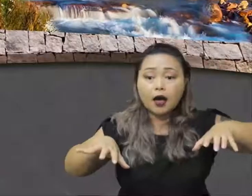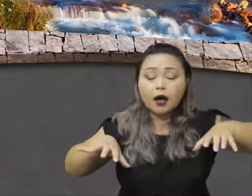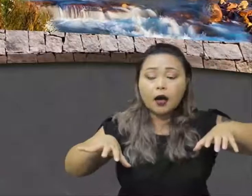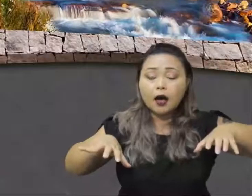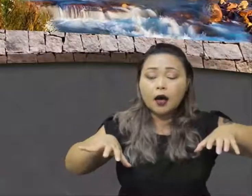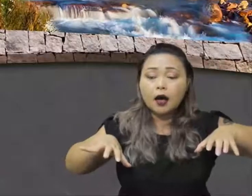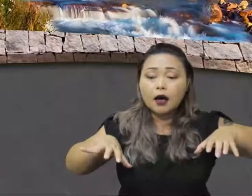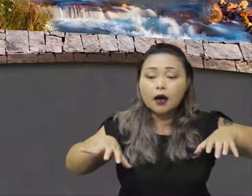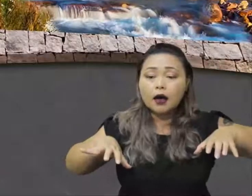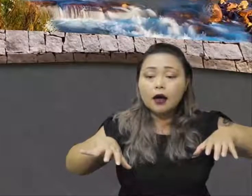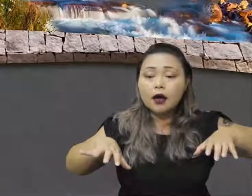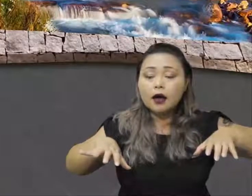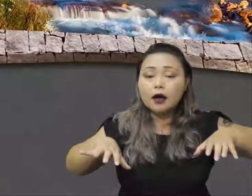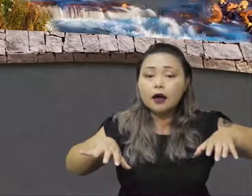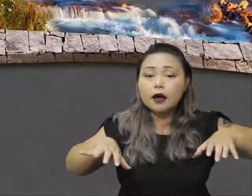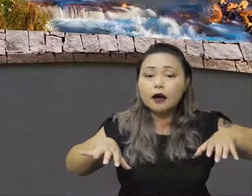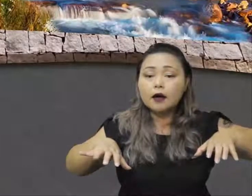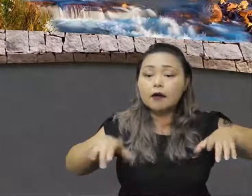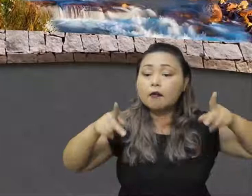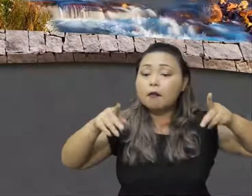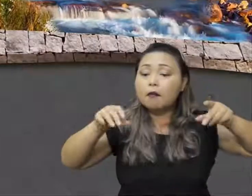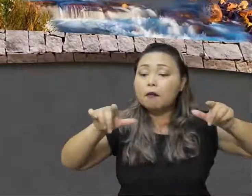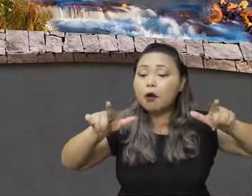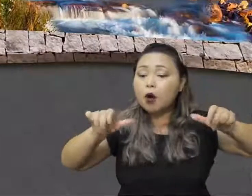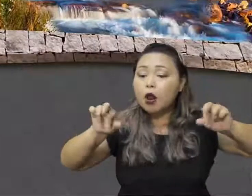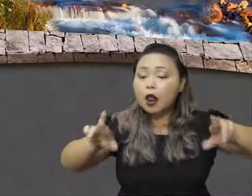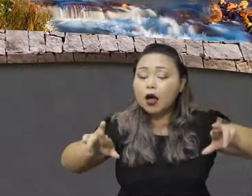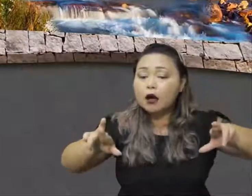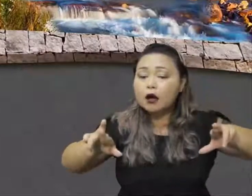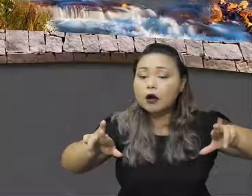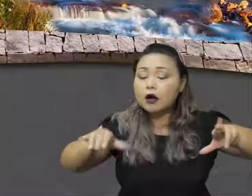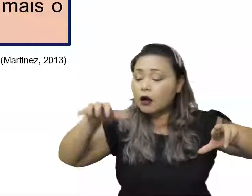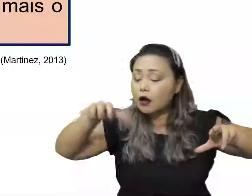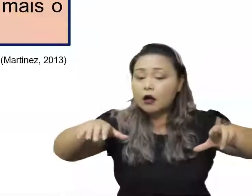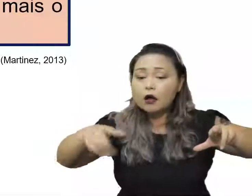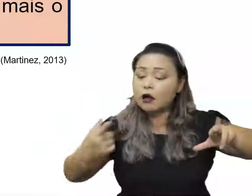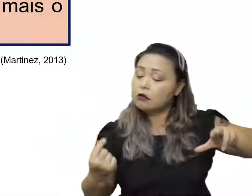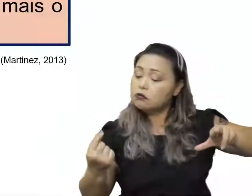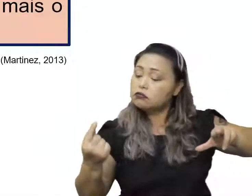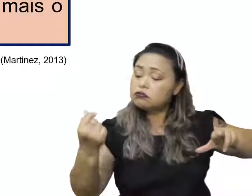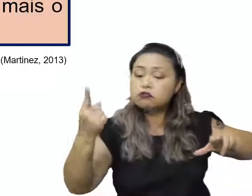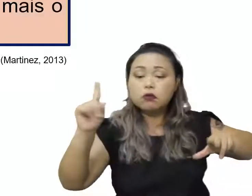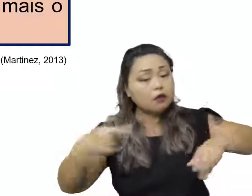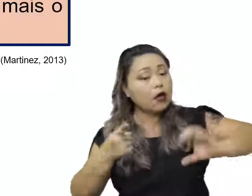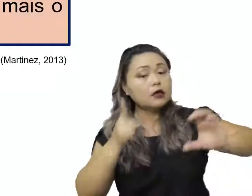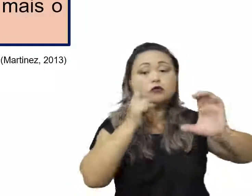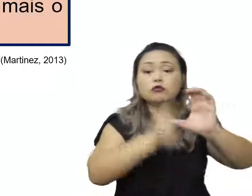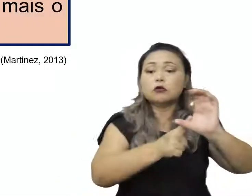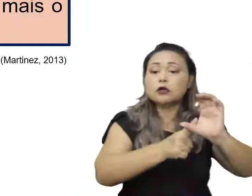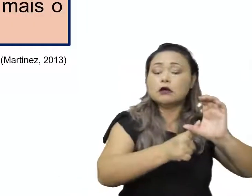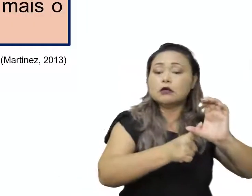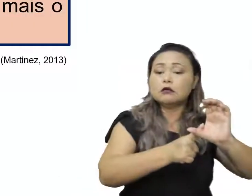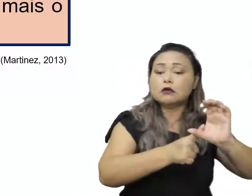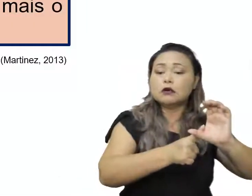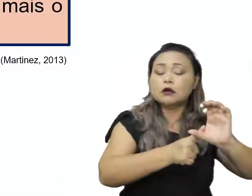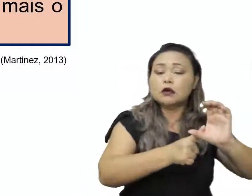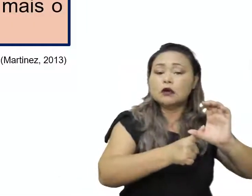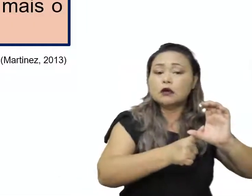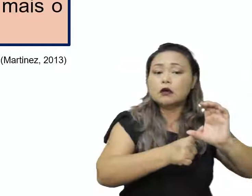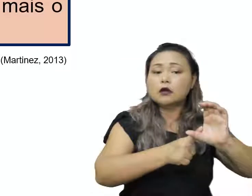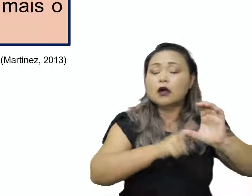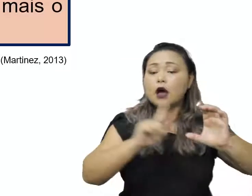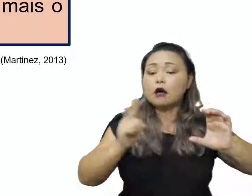Esse mundo bipolar é dividido em 2 blocos, capitalismo versus socialismo. Veja só o que nós temos aí,